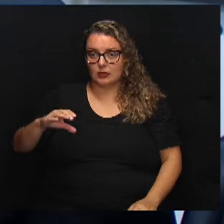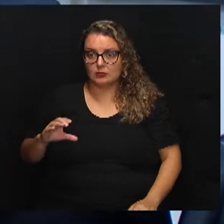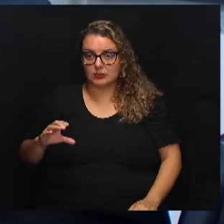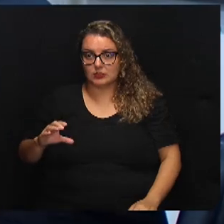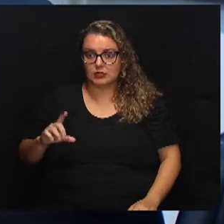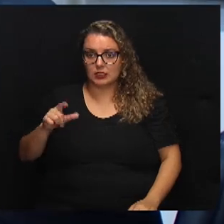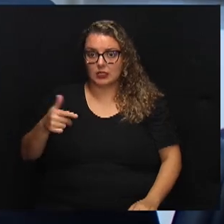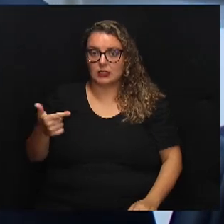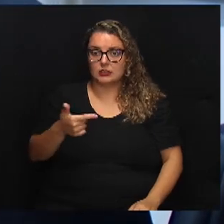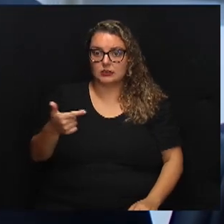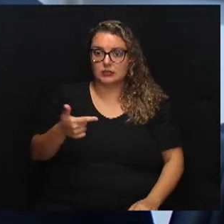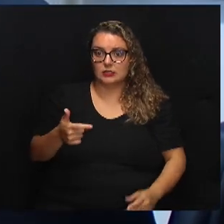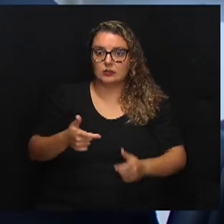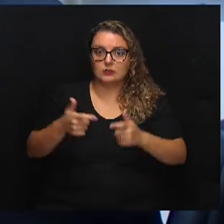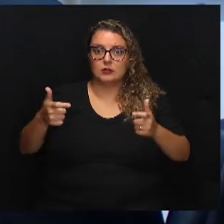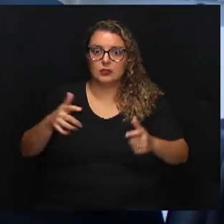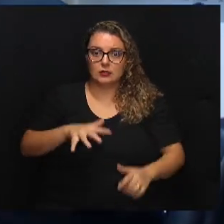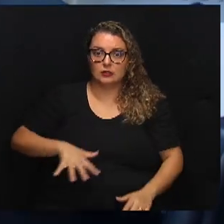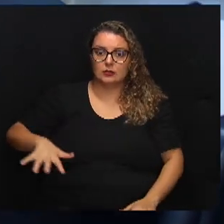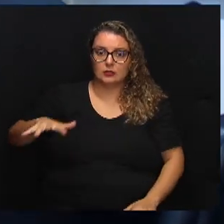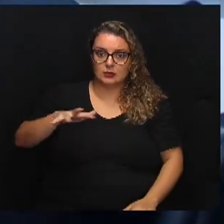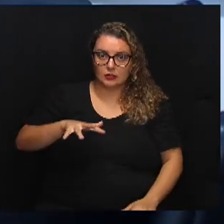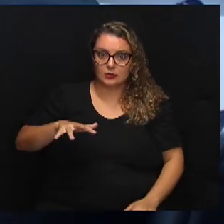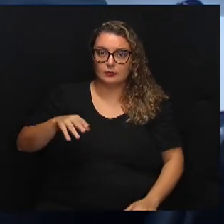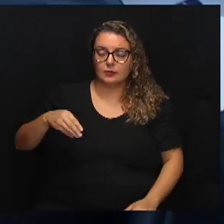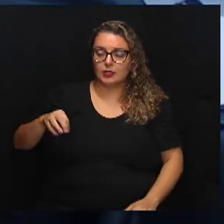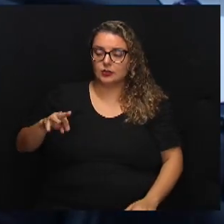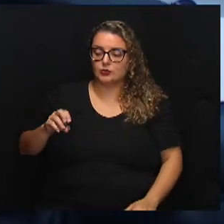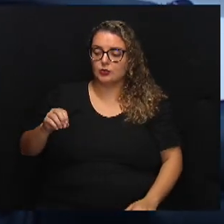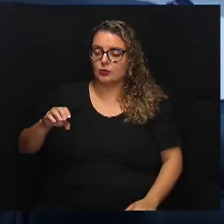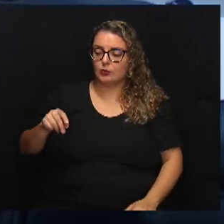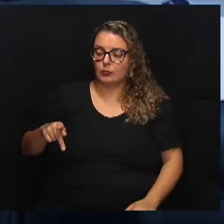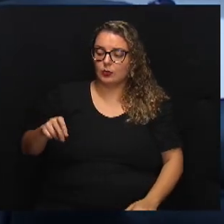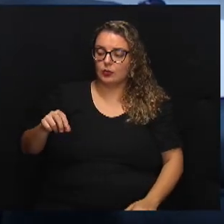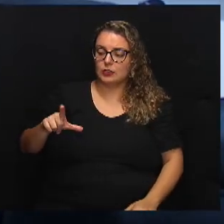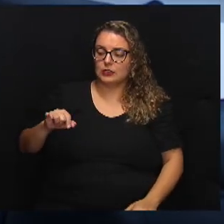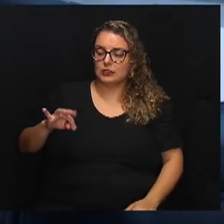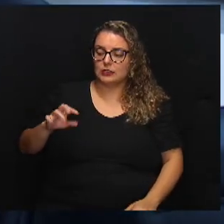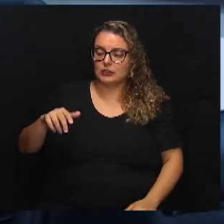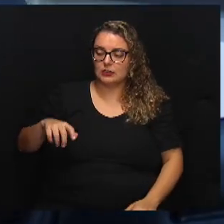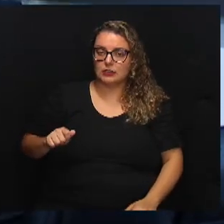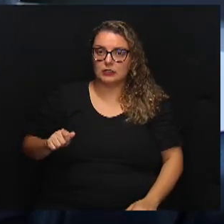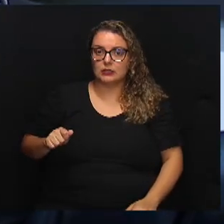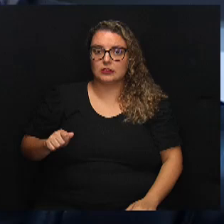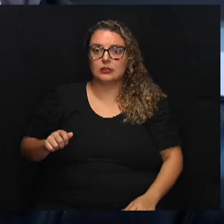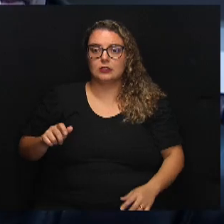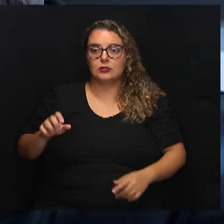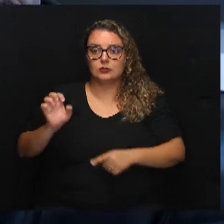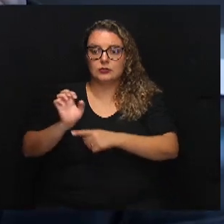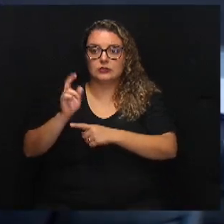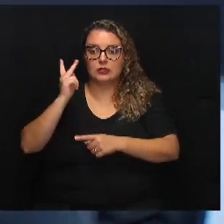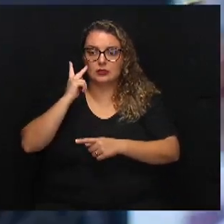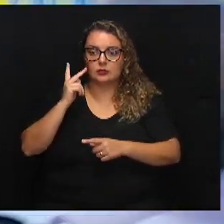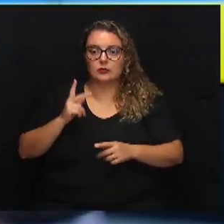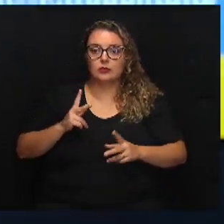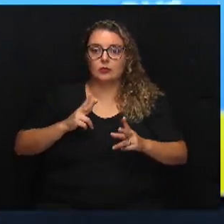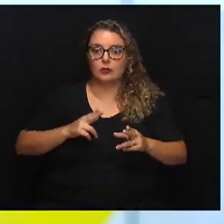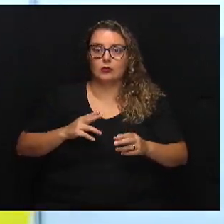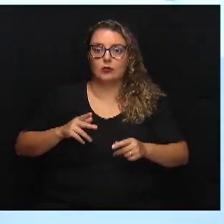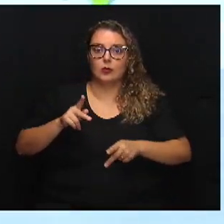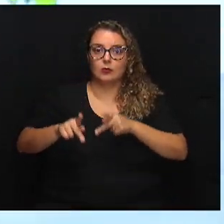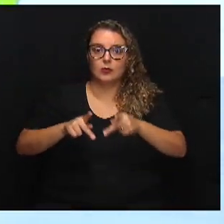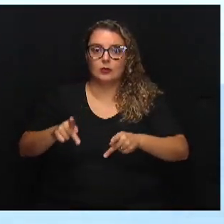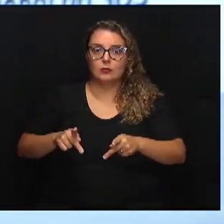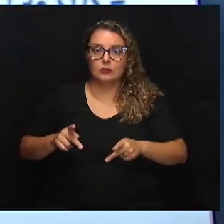a segunda maior região metropolitana do estado de São Paulo em população. Ao todo, a área